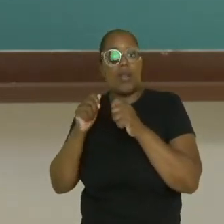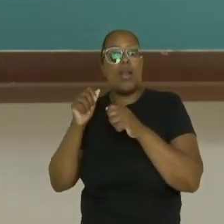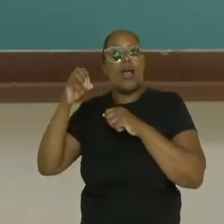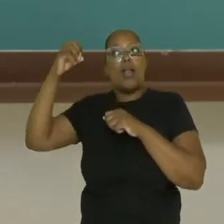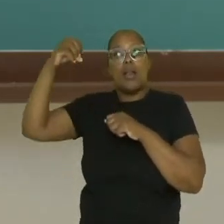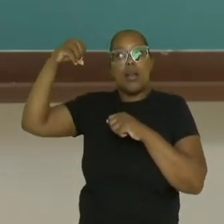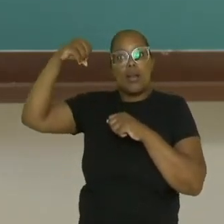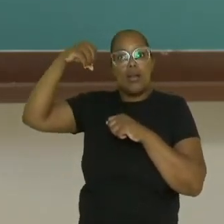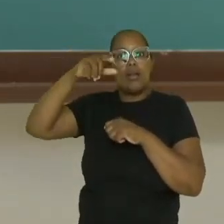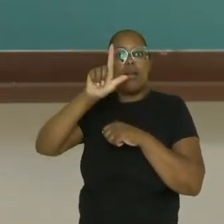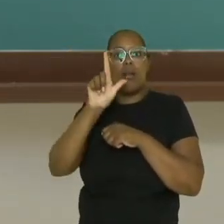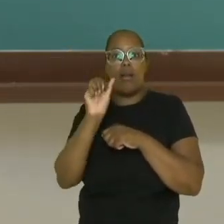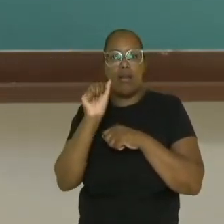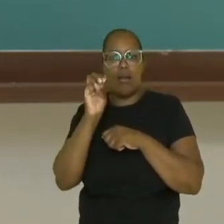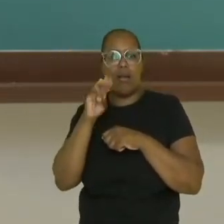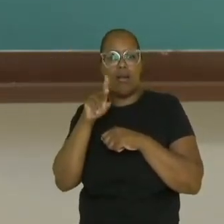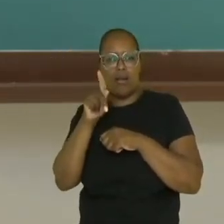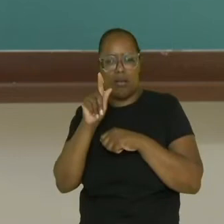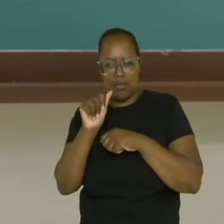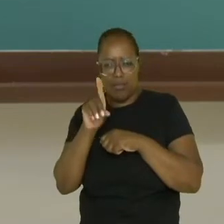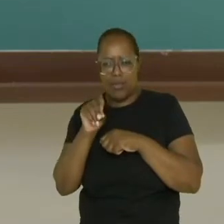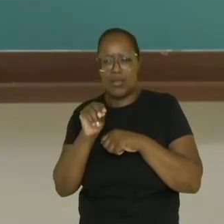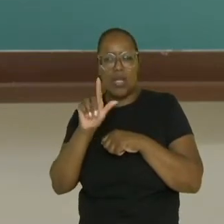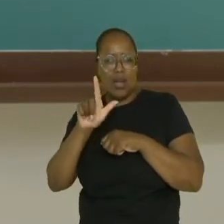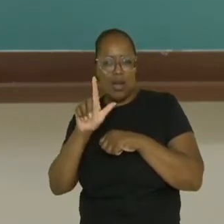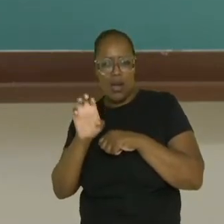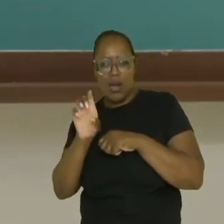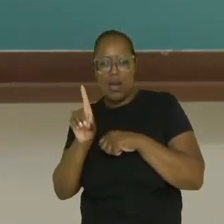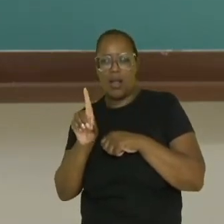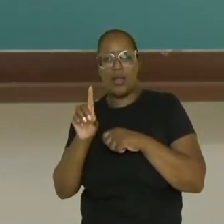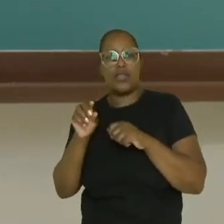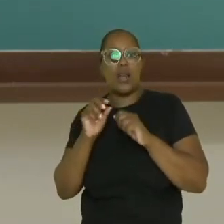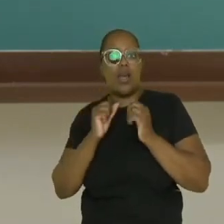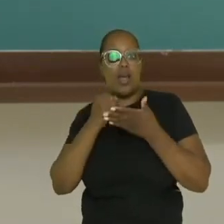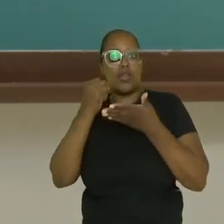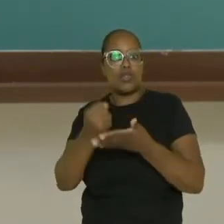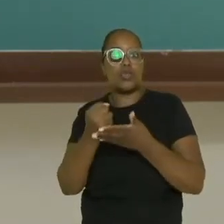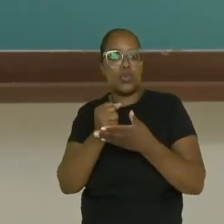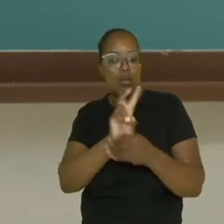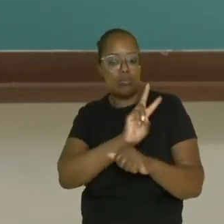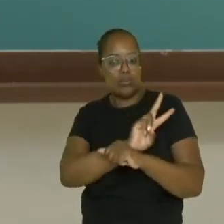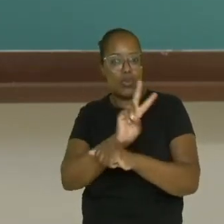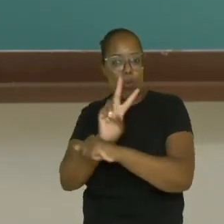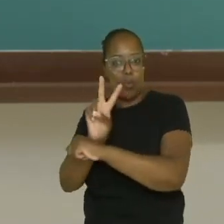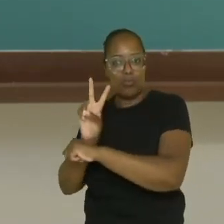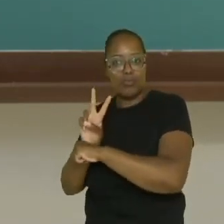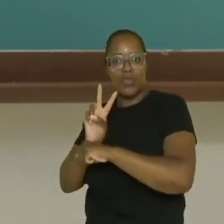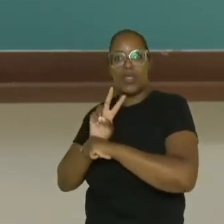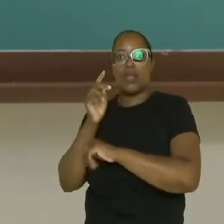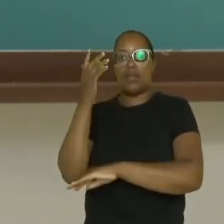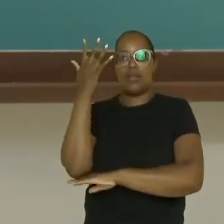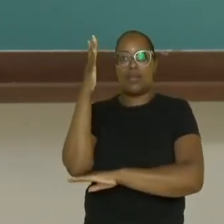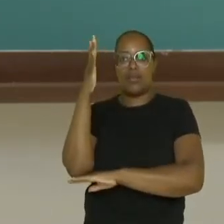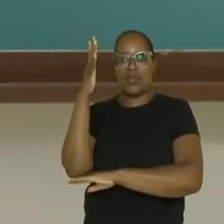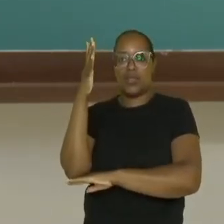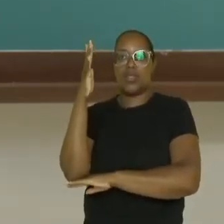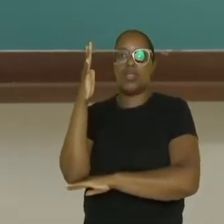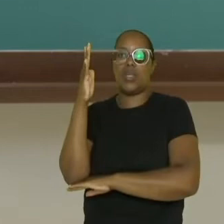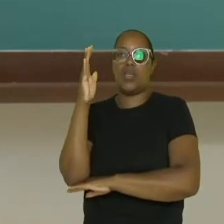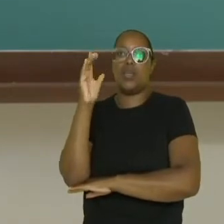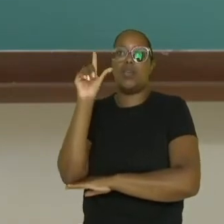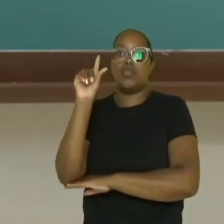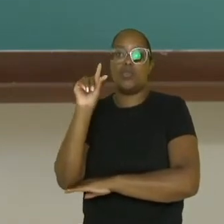ela ajuda a proteger o meio ambiente. Porque quanto mais gasto de energia,